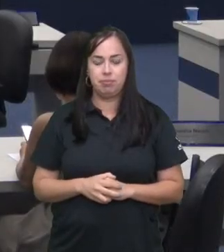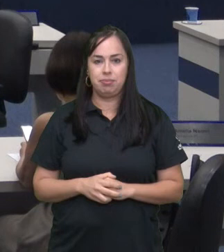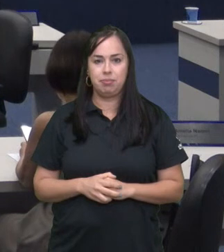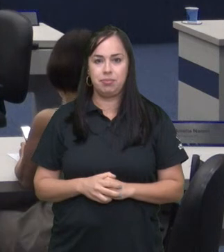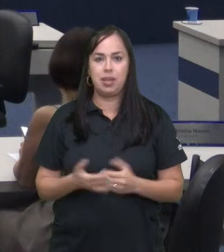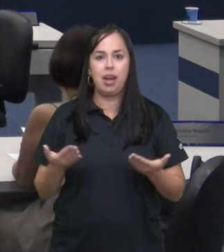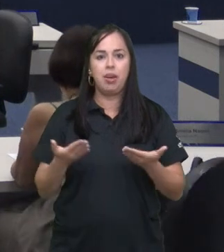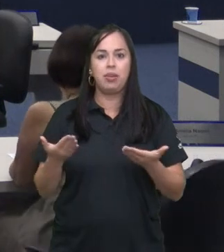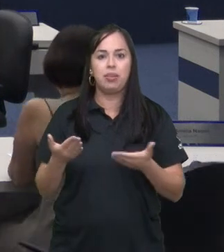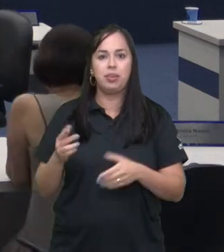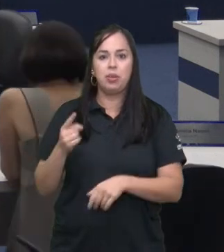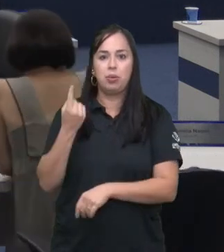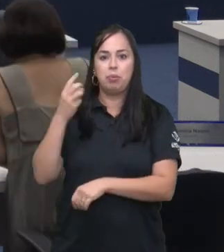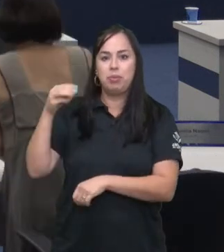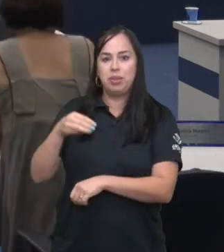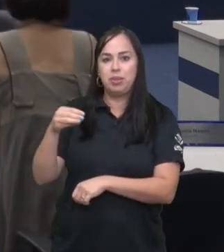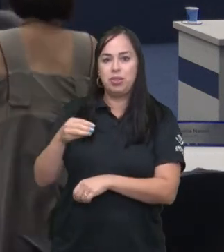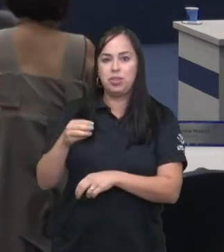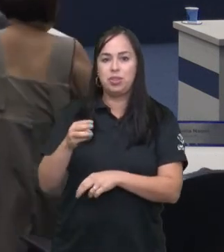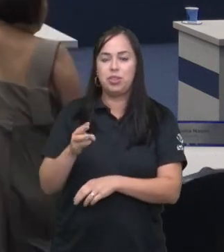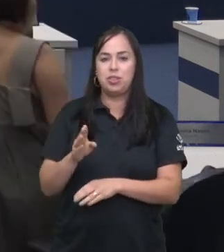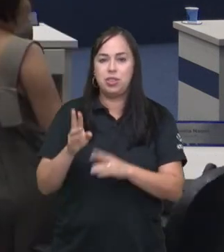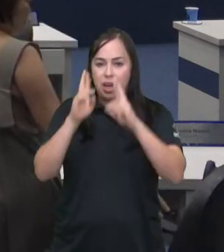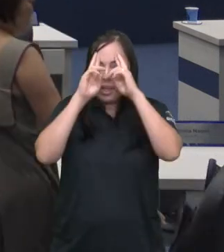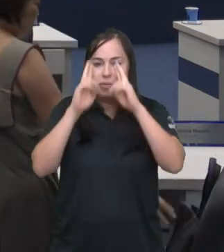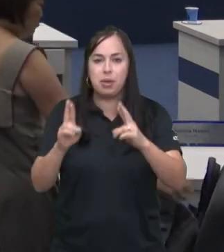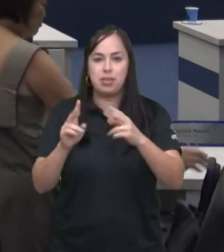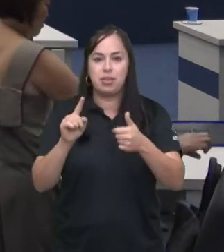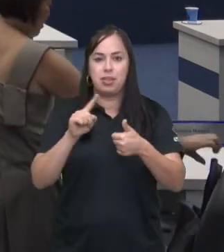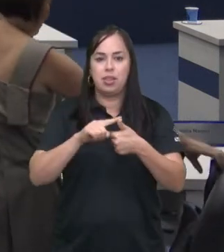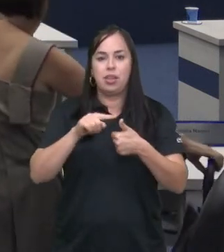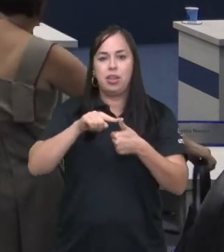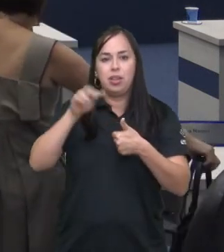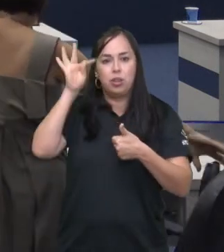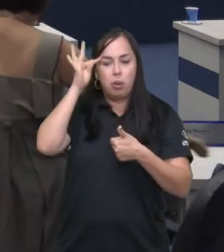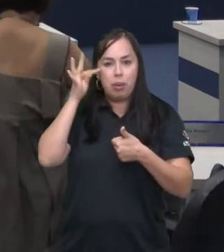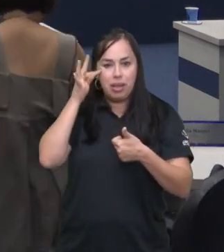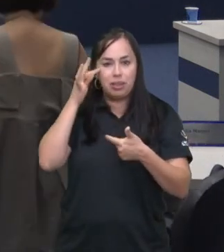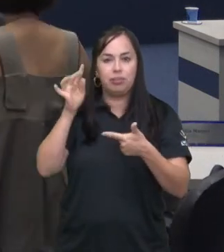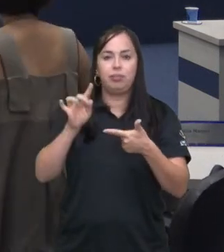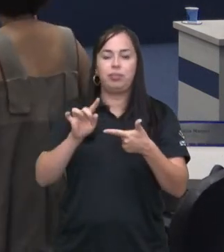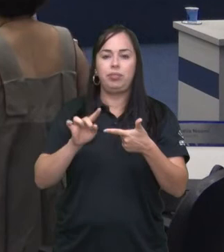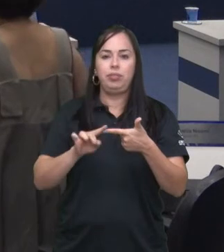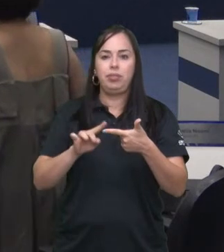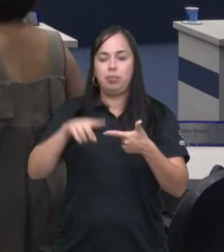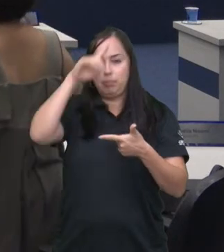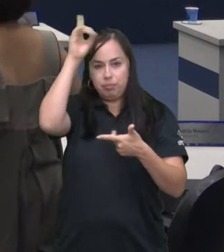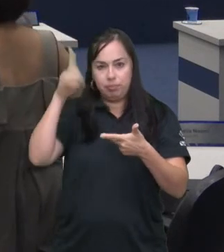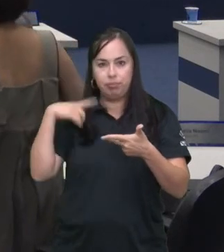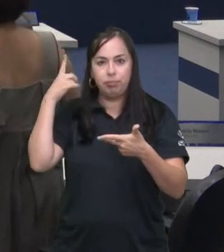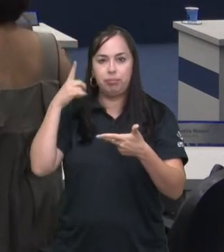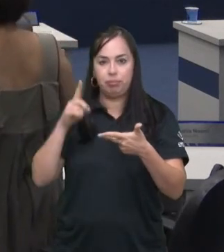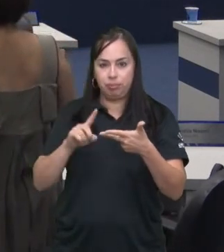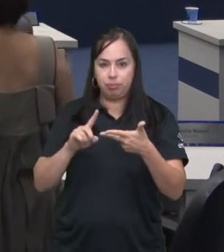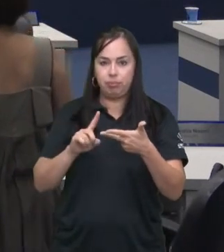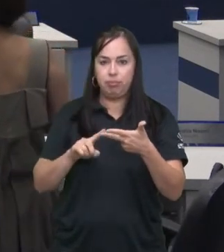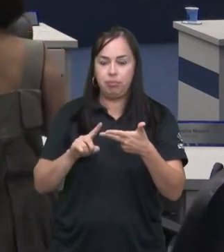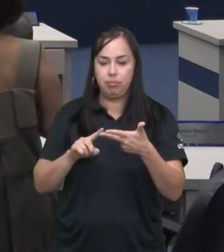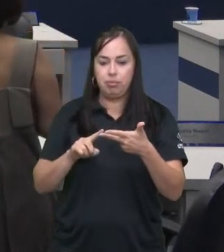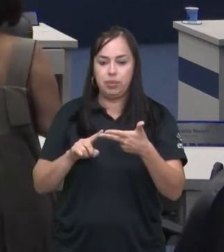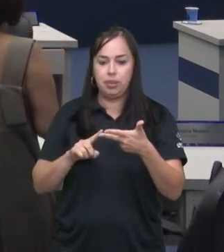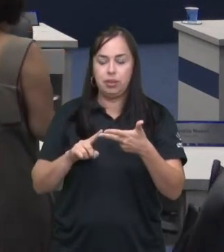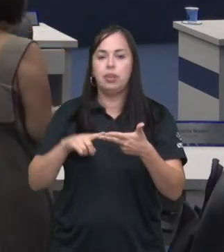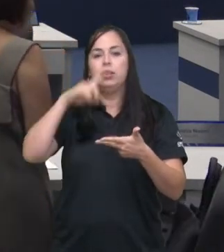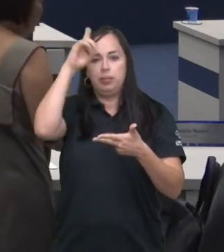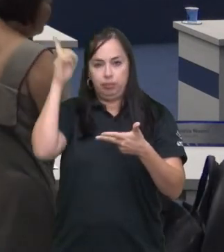Passaremos agora a um minuto de silêncio a pedido dos vereadores Tomás Henrique, a vereadora Dulce Rita e, novamente, a